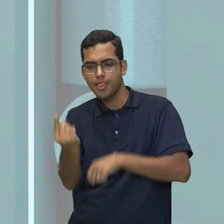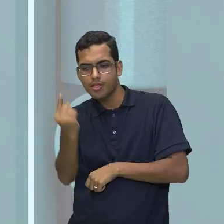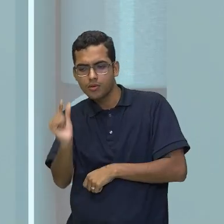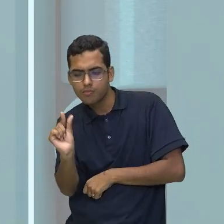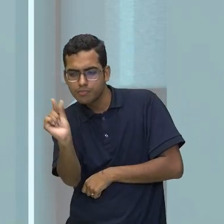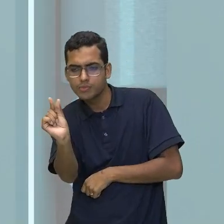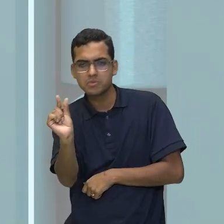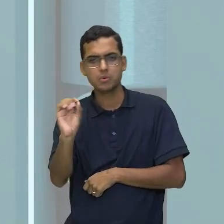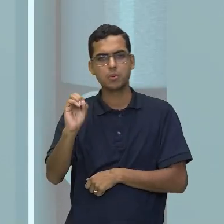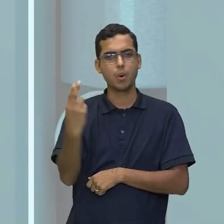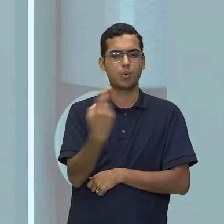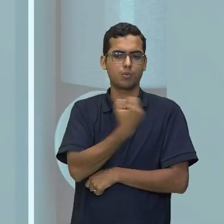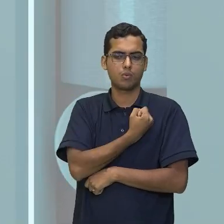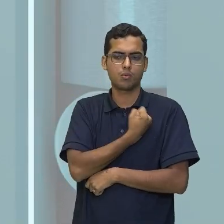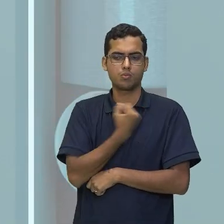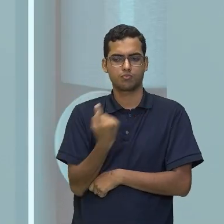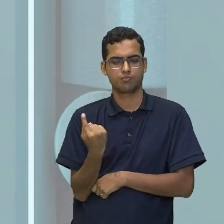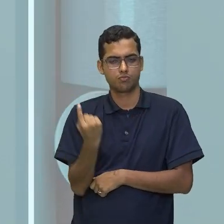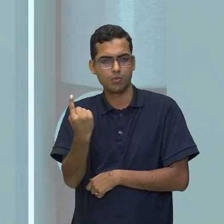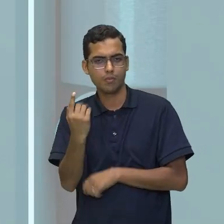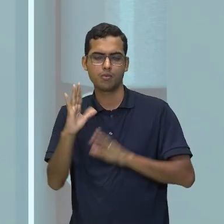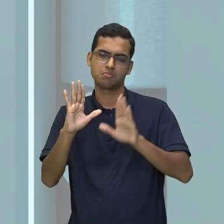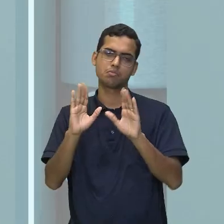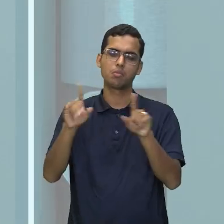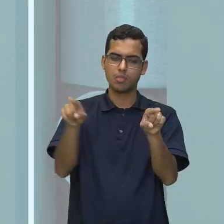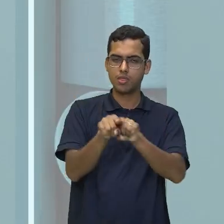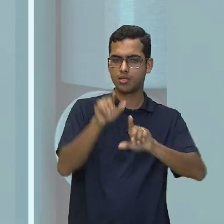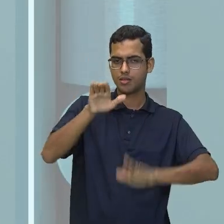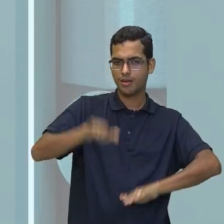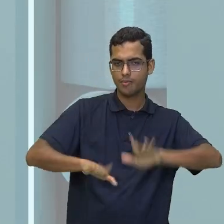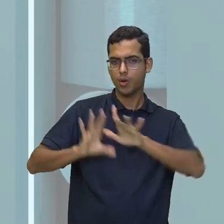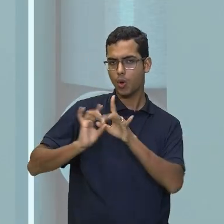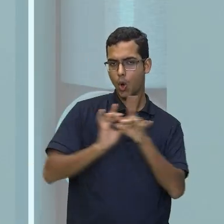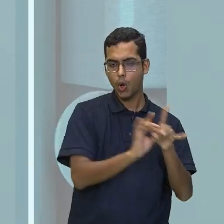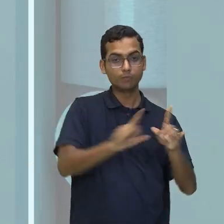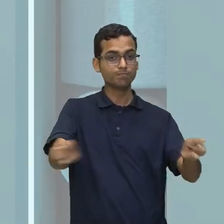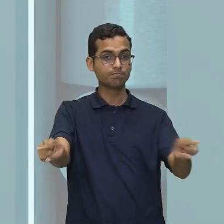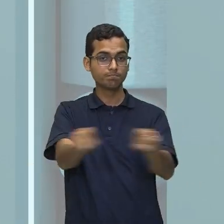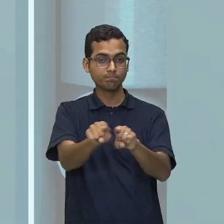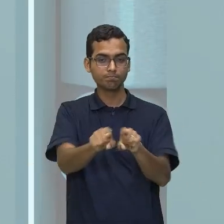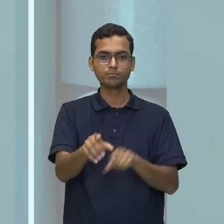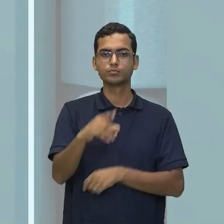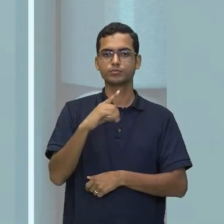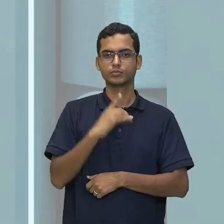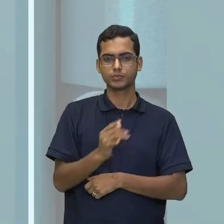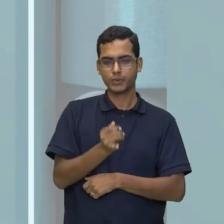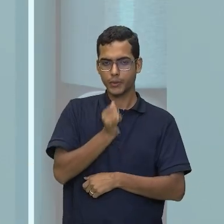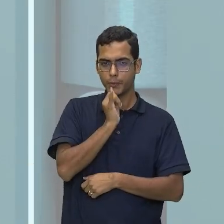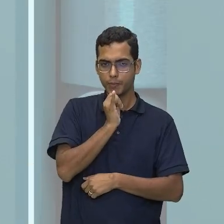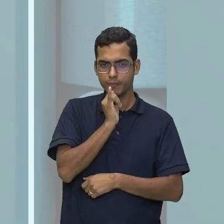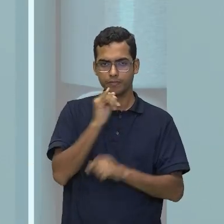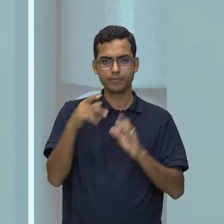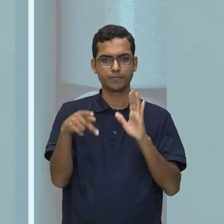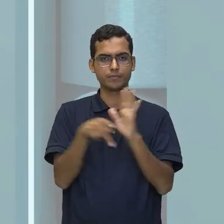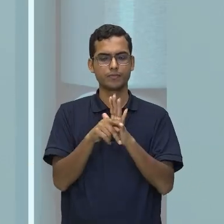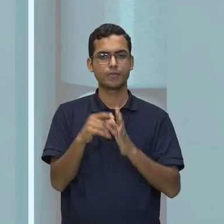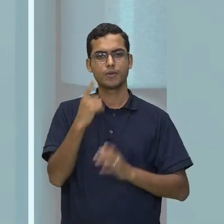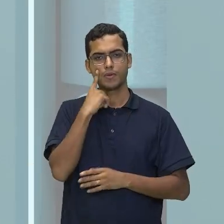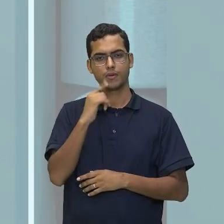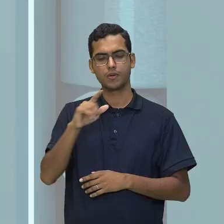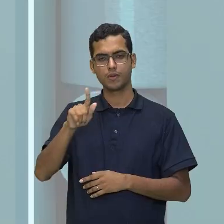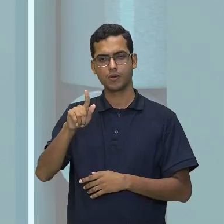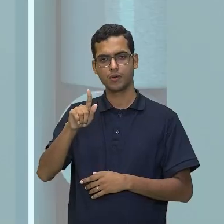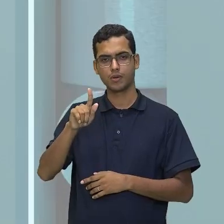de escrever a frase toda, né, com todos os verbos, por exemplo, I am going to, ao invés de going to, eu reduzo